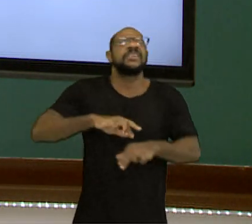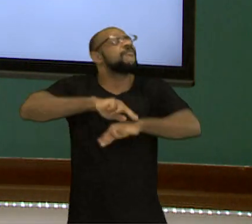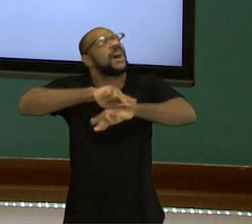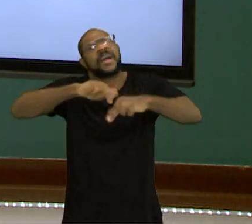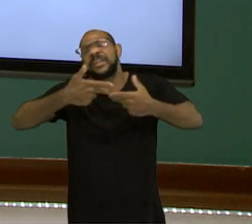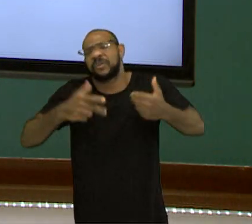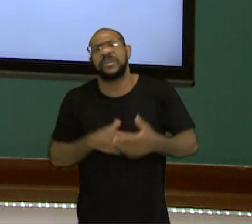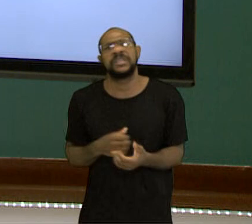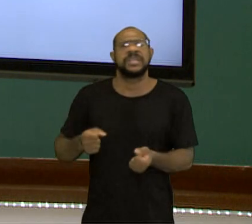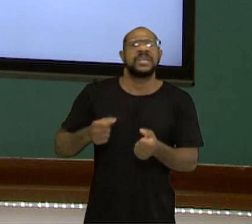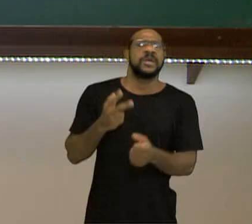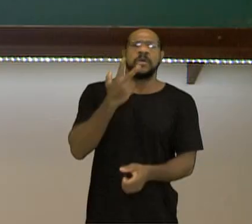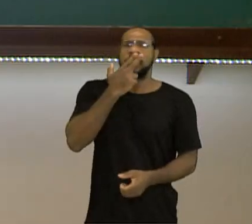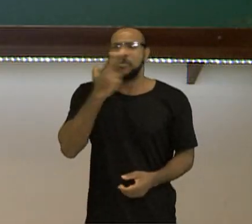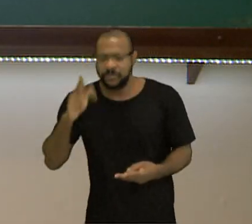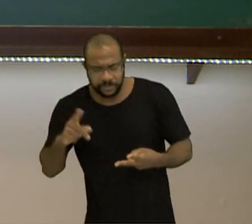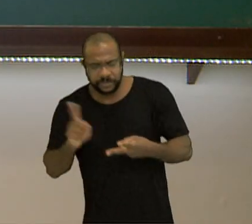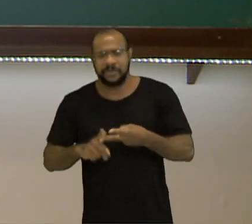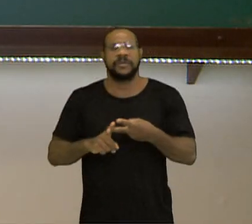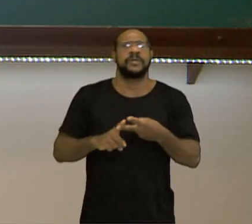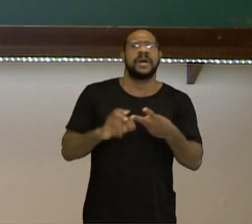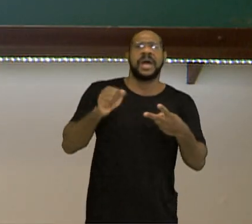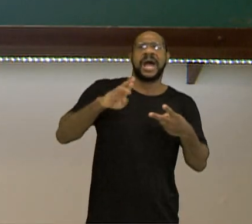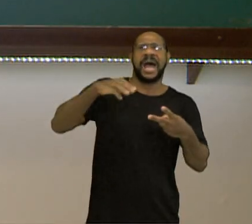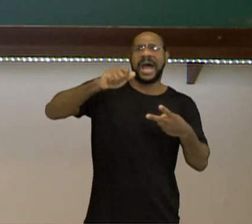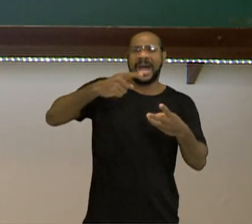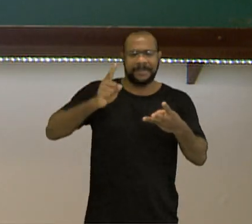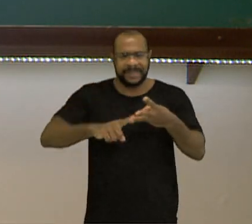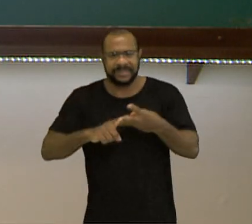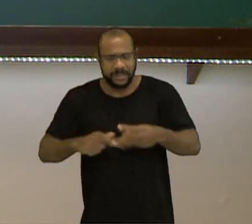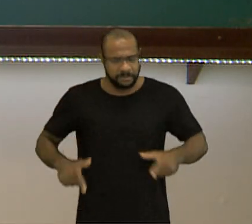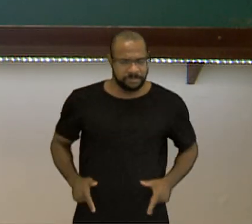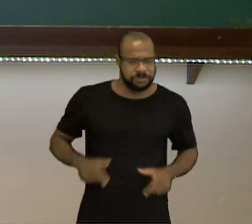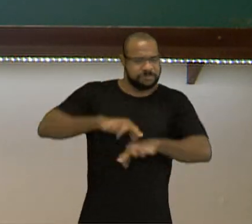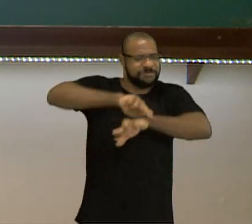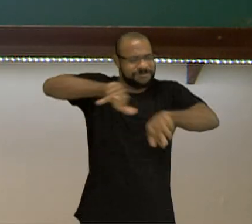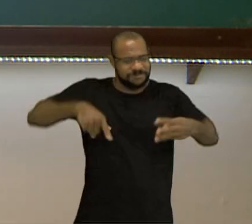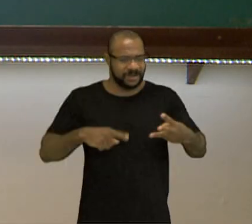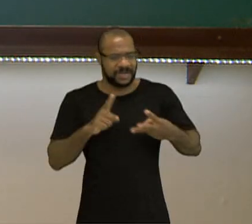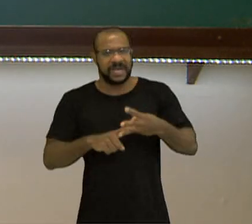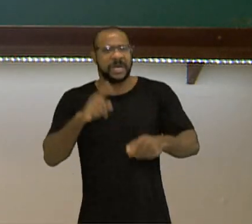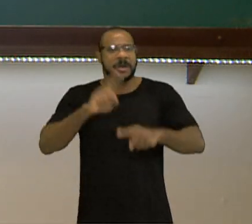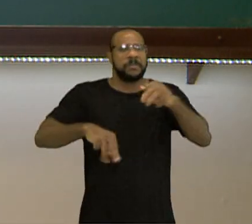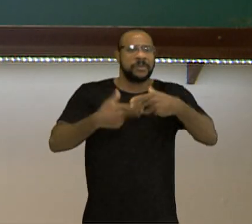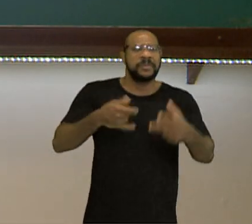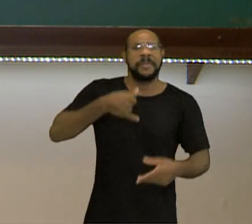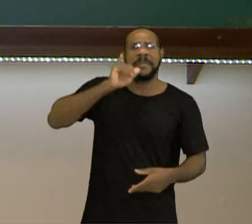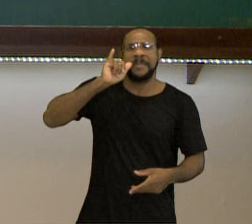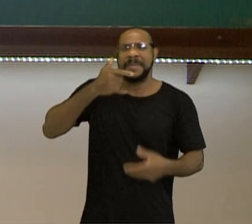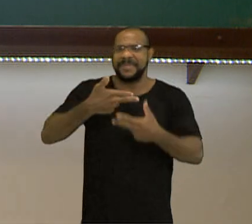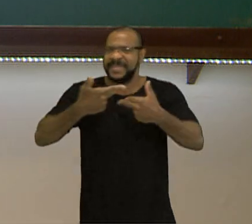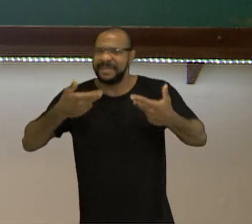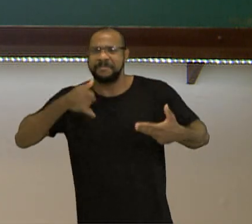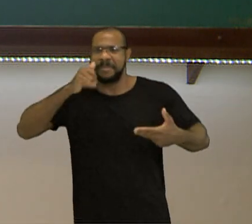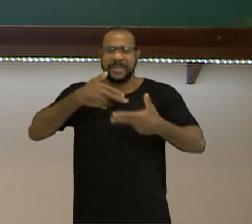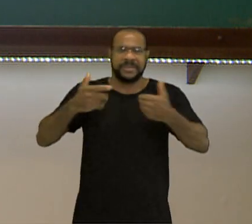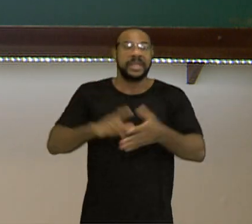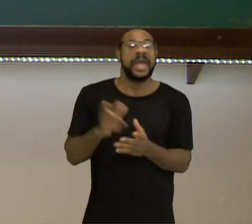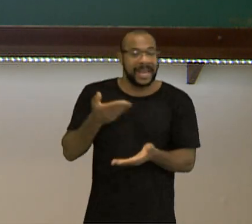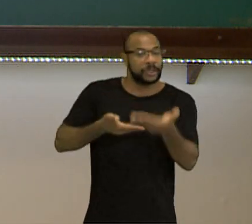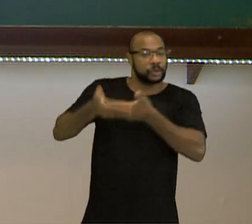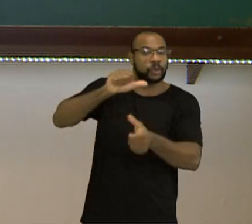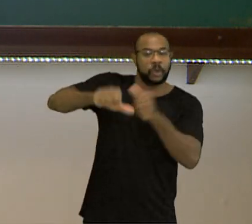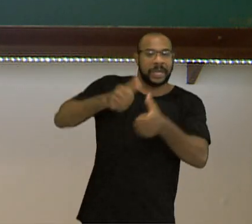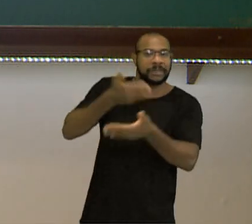armas, tabacos, esses produtos que eram produtos coloniais, produzidos aqui no Brasil, eram trocados por escravos